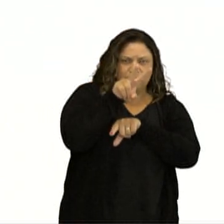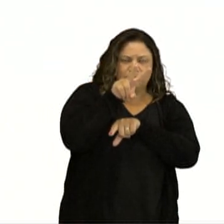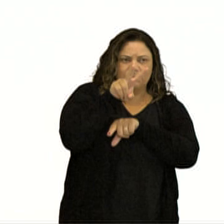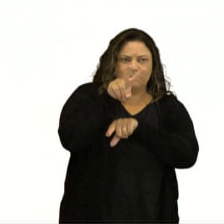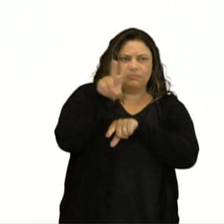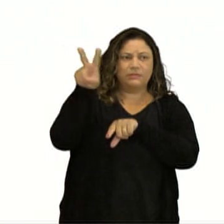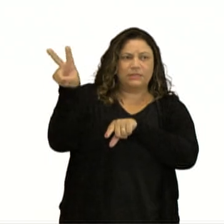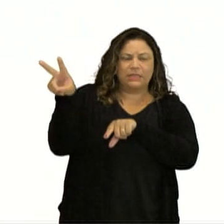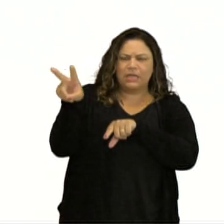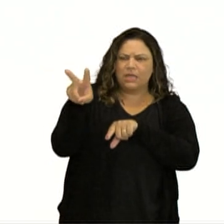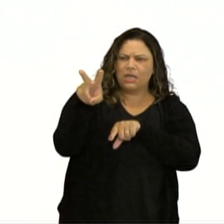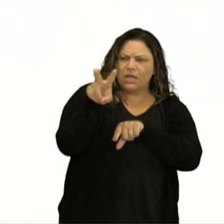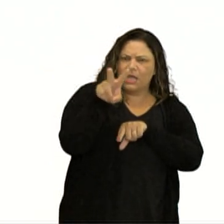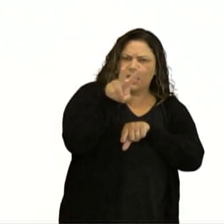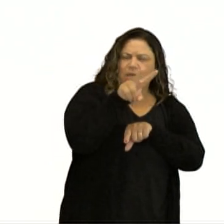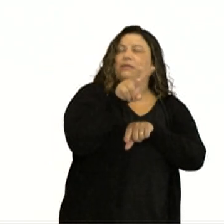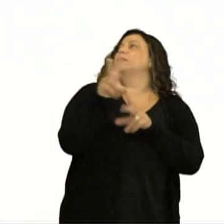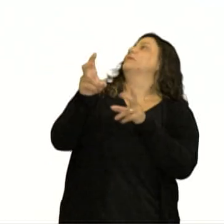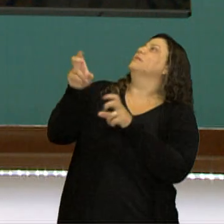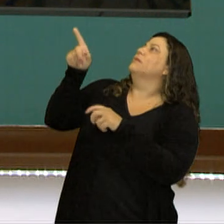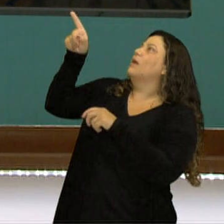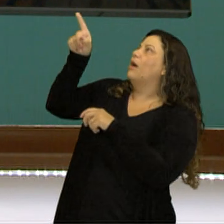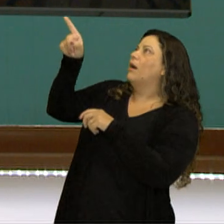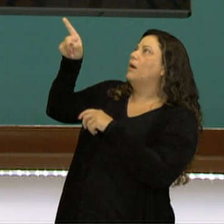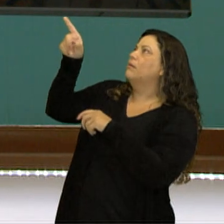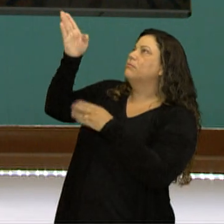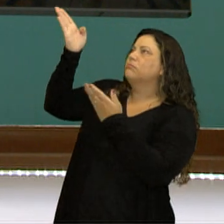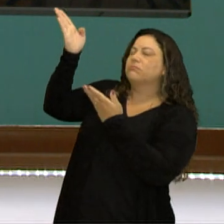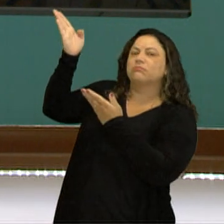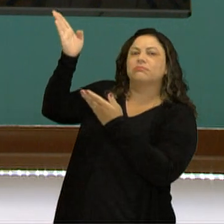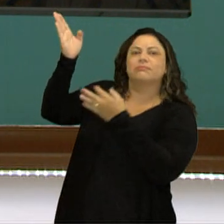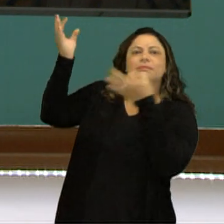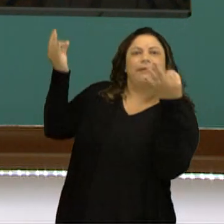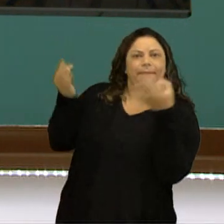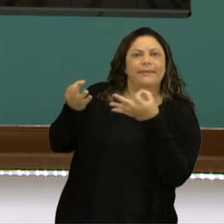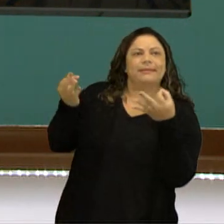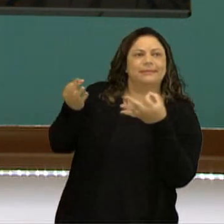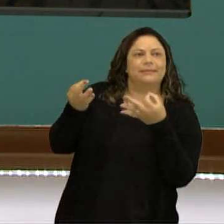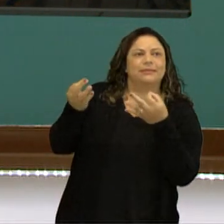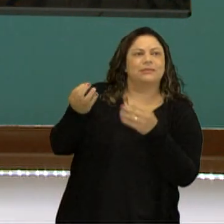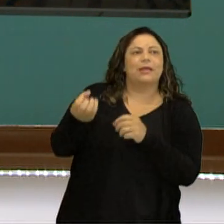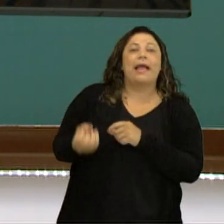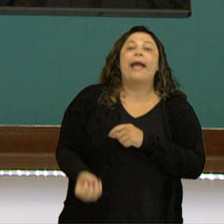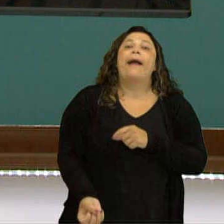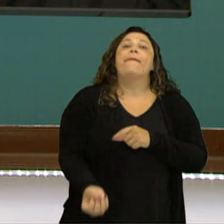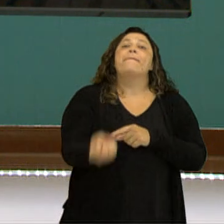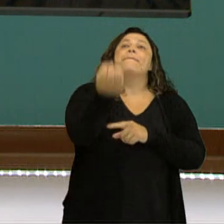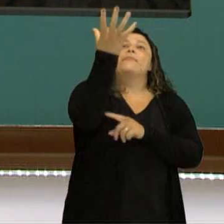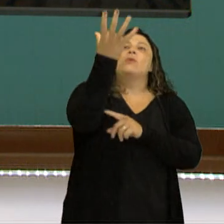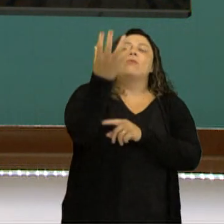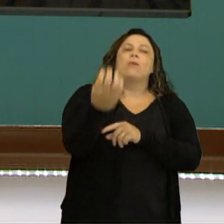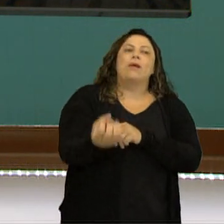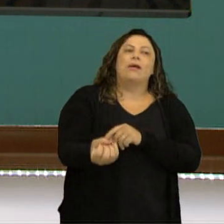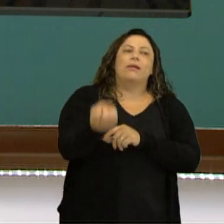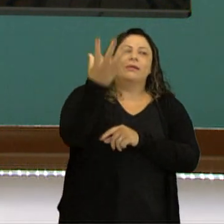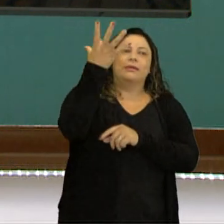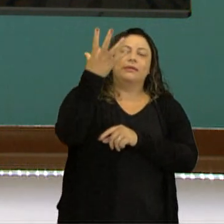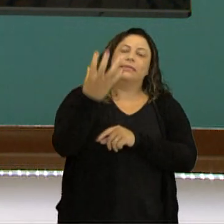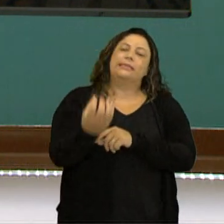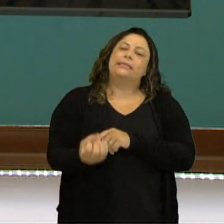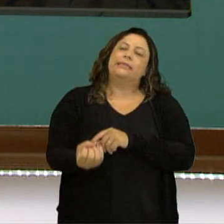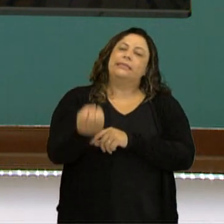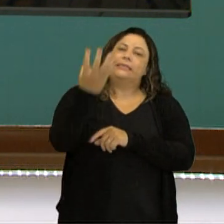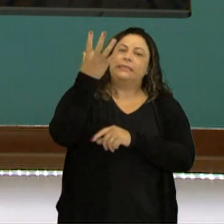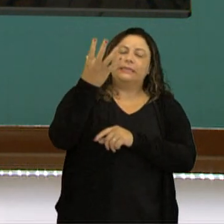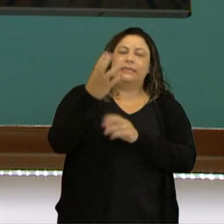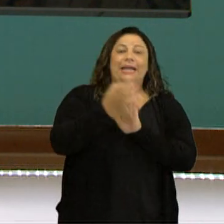certo? E esse GIF ele mostra muito certinho sobre isso. Percebam, A bola irá cair na mão da pessoa que está dentro do vagão de